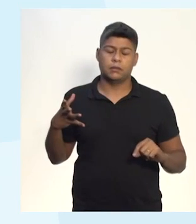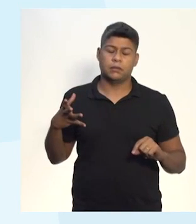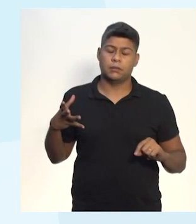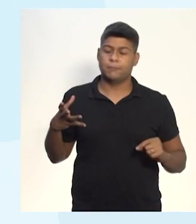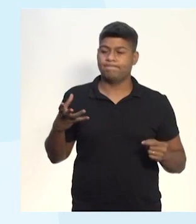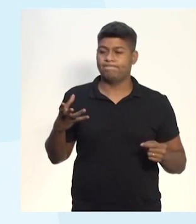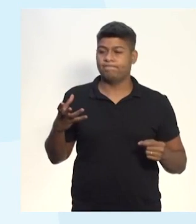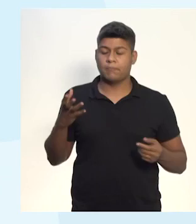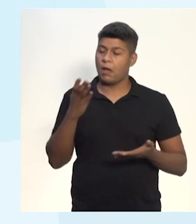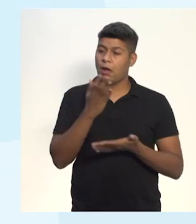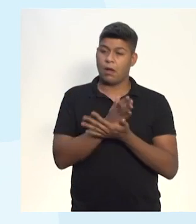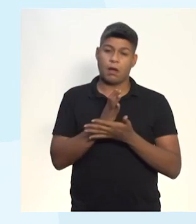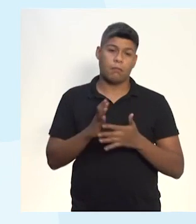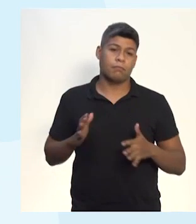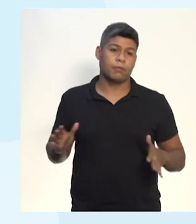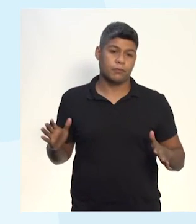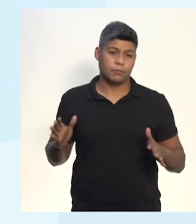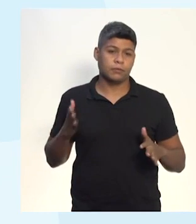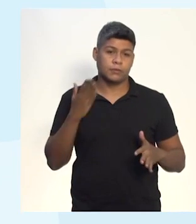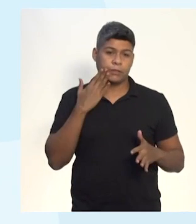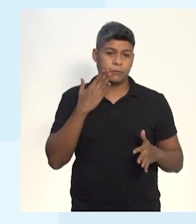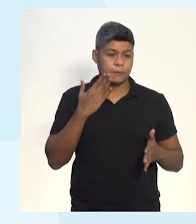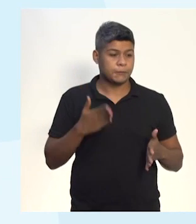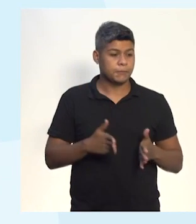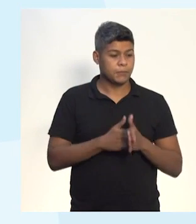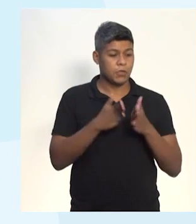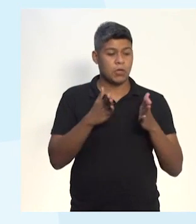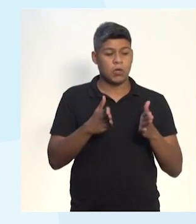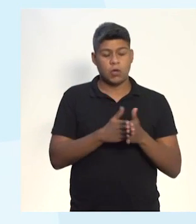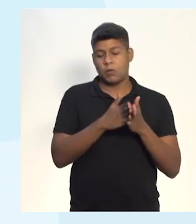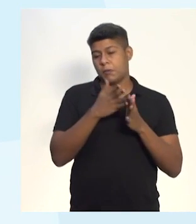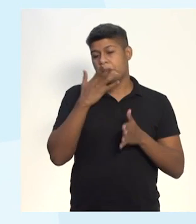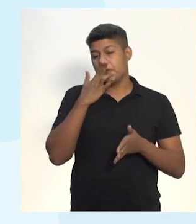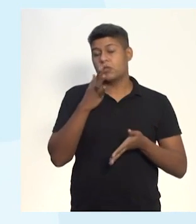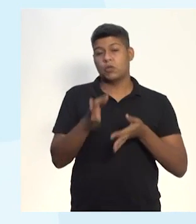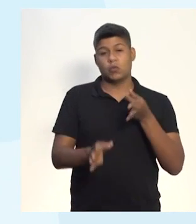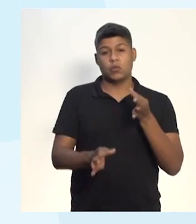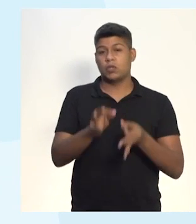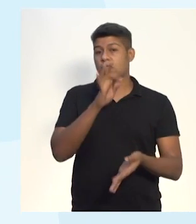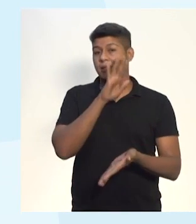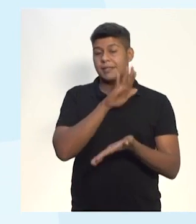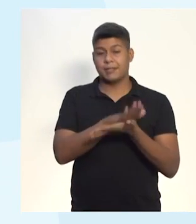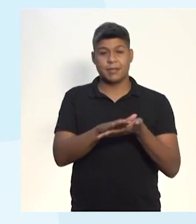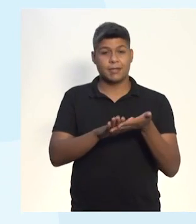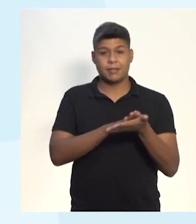trás. Aquela situação de miséria, aquela situação de injustiça.